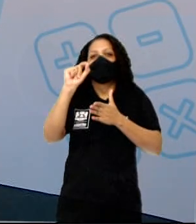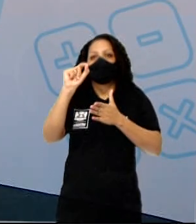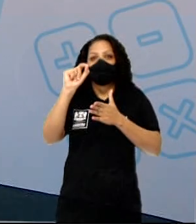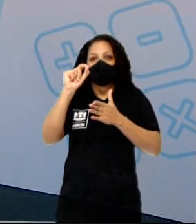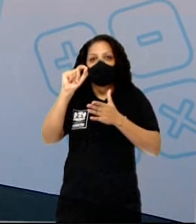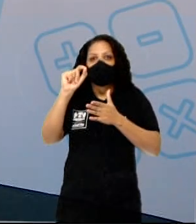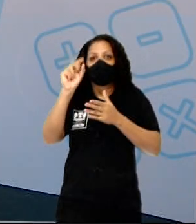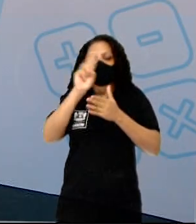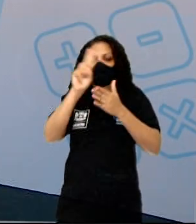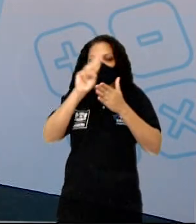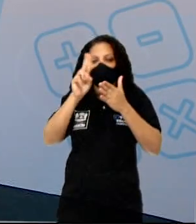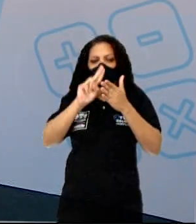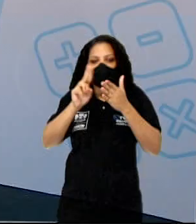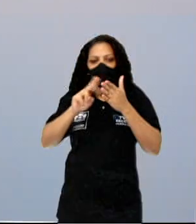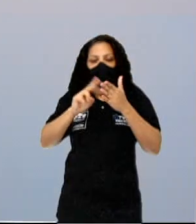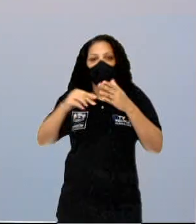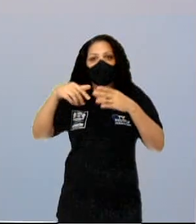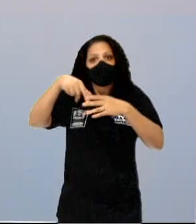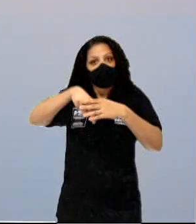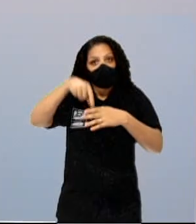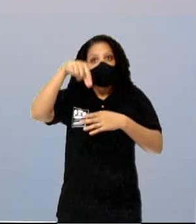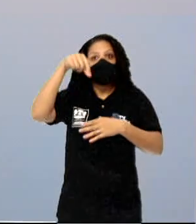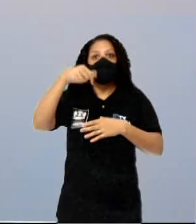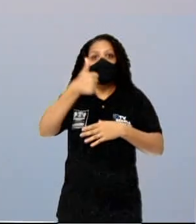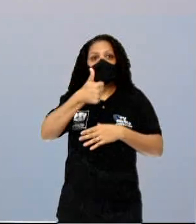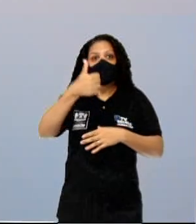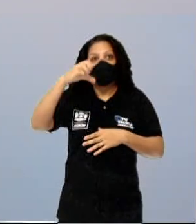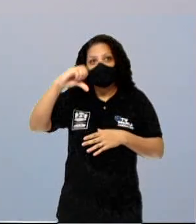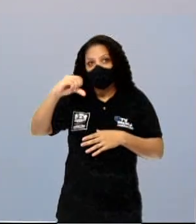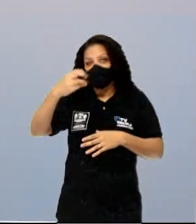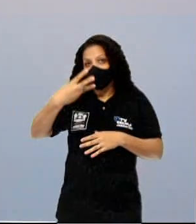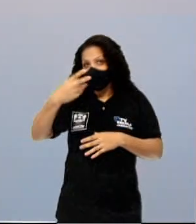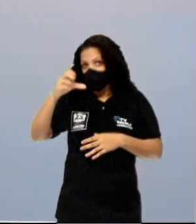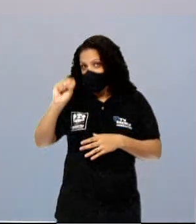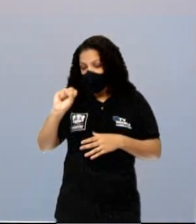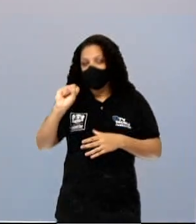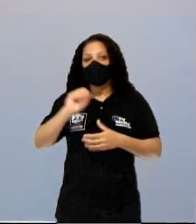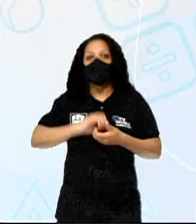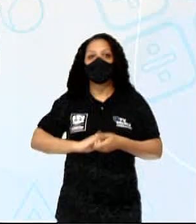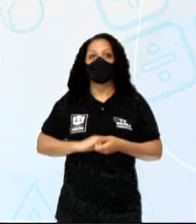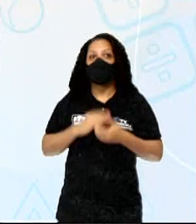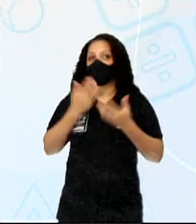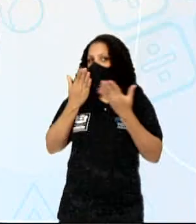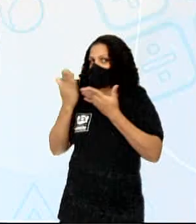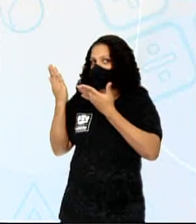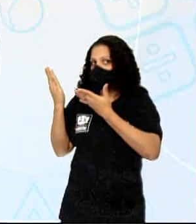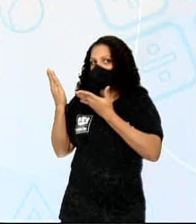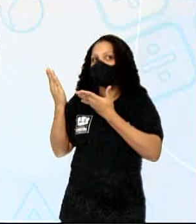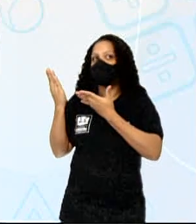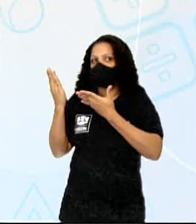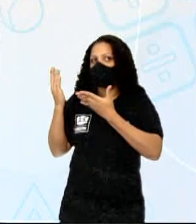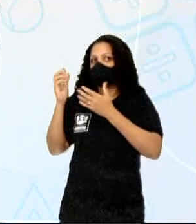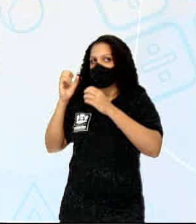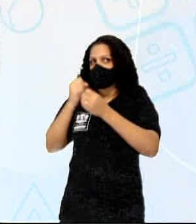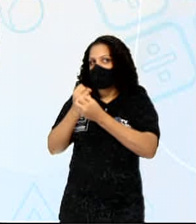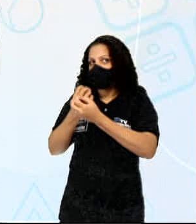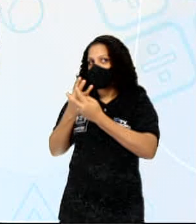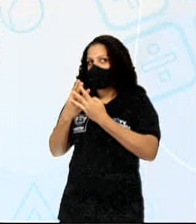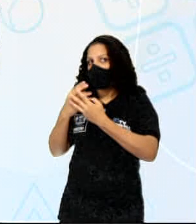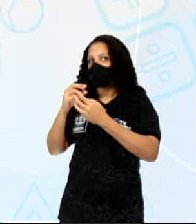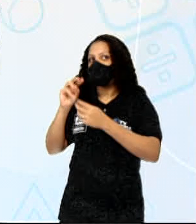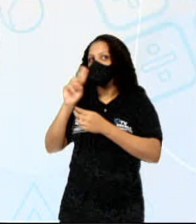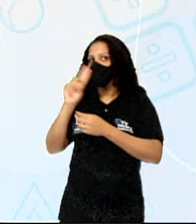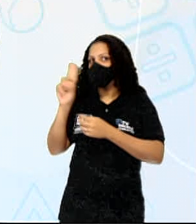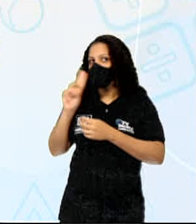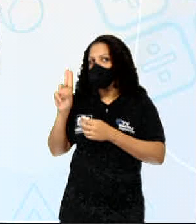eleição que iria acontecer em 1938. Eu destaquei para vocês aqui no slide, três deles. O Armando de Sales Moreira, que